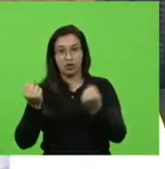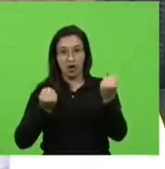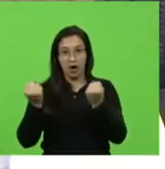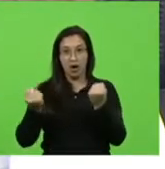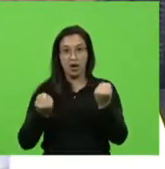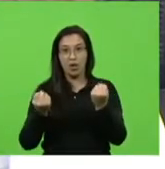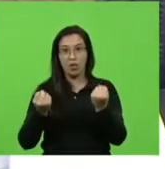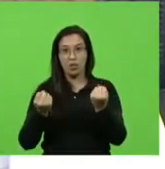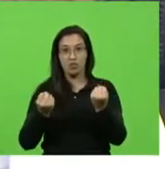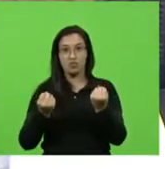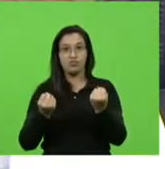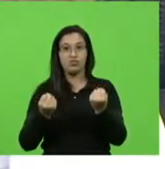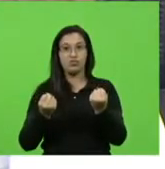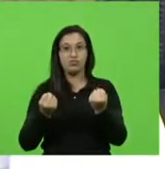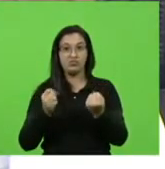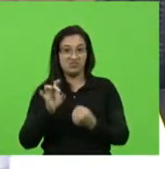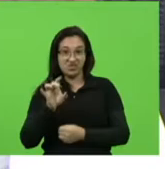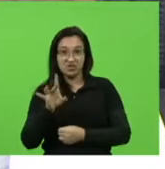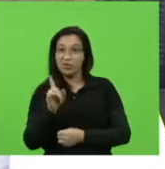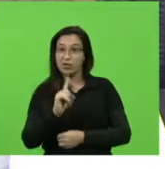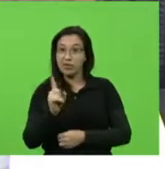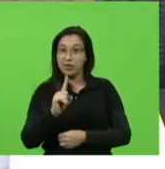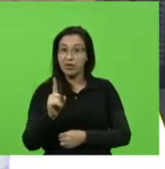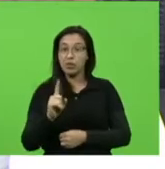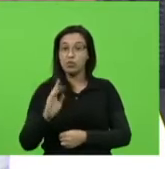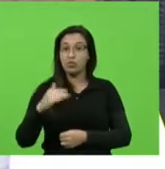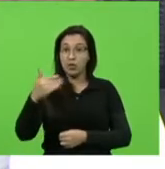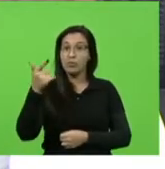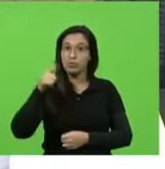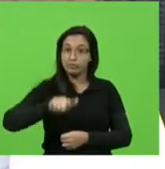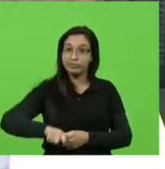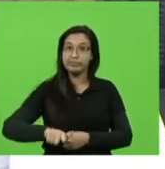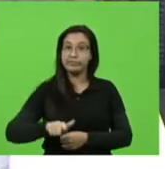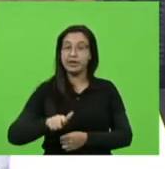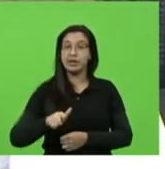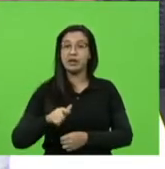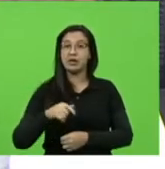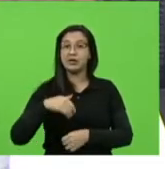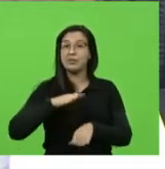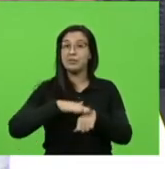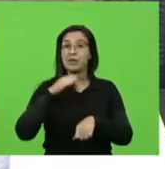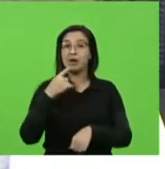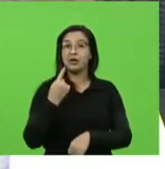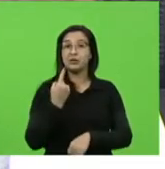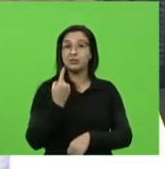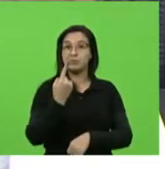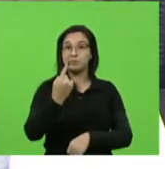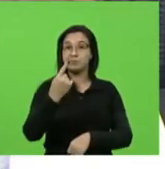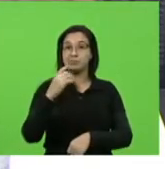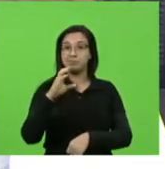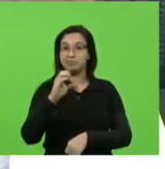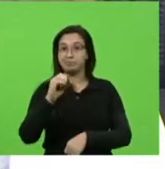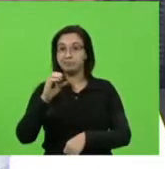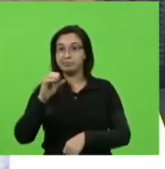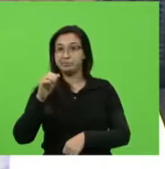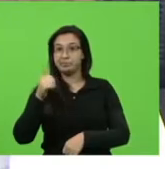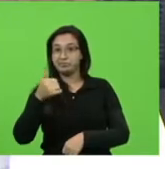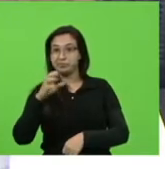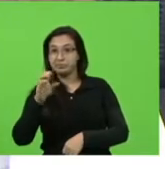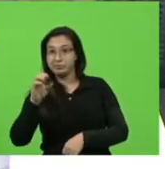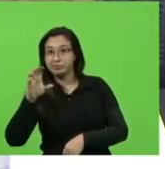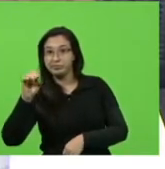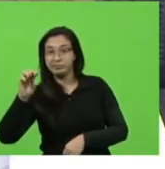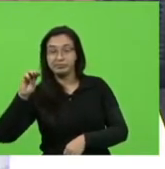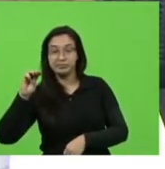final do mês serão mais 30 e poucas viaturas e serão mais de 1.100 viaturas nesses próximos 2 anos que serão entregues novas para a Polícia